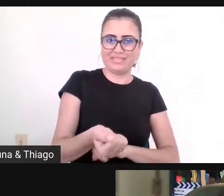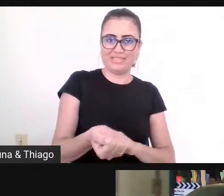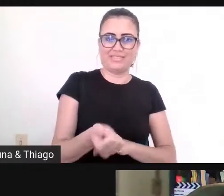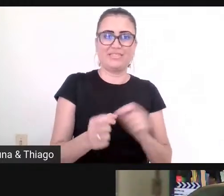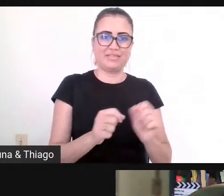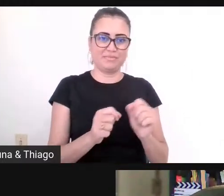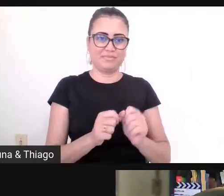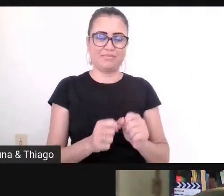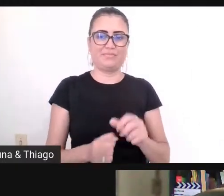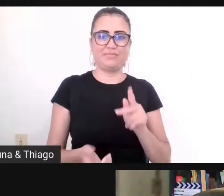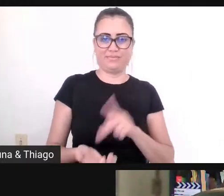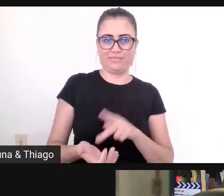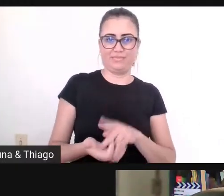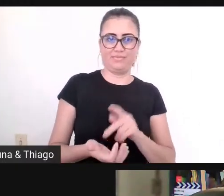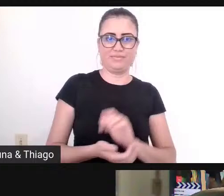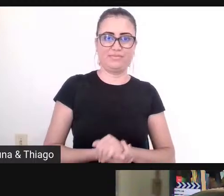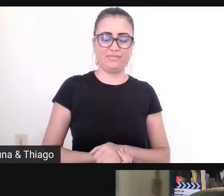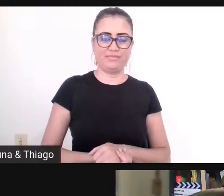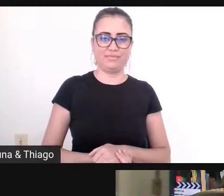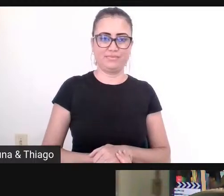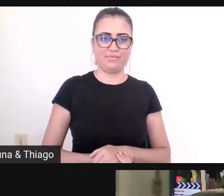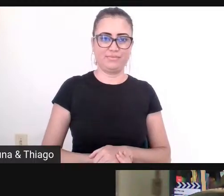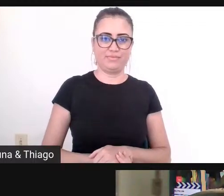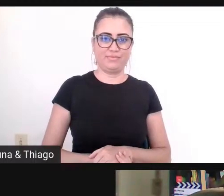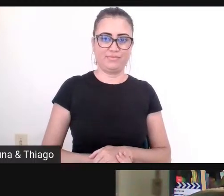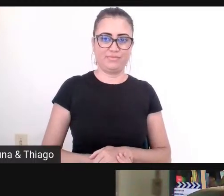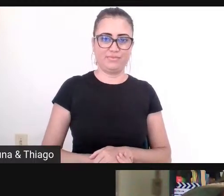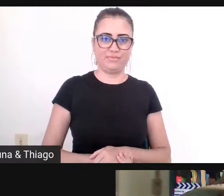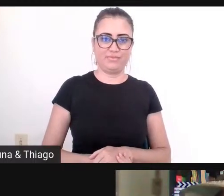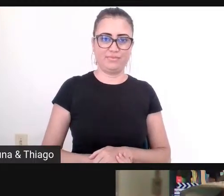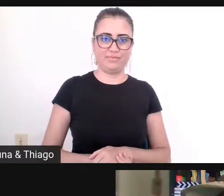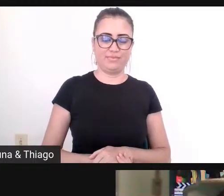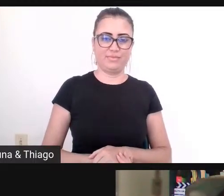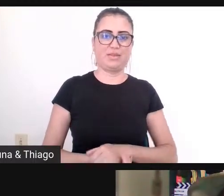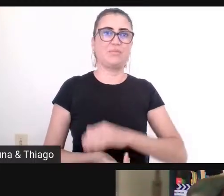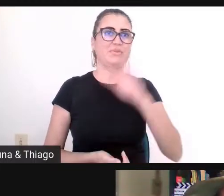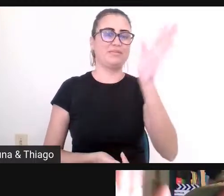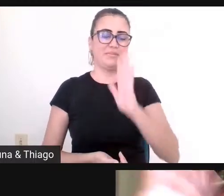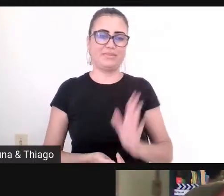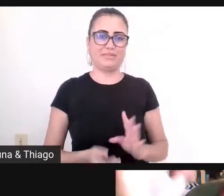Sim. Estar aqui ao vivo e a cores para o Brasil.